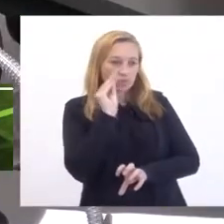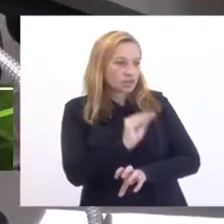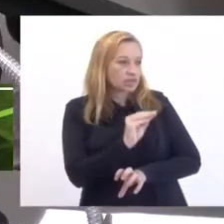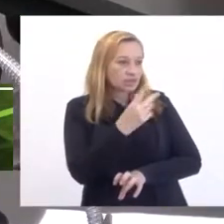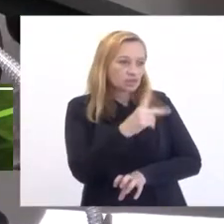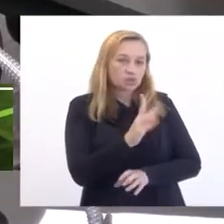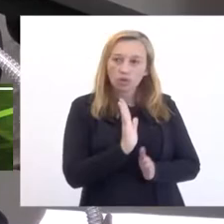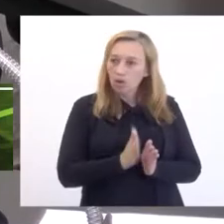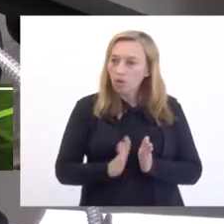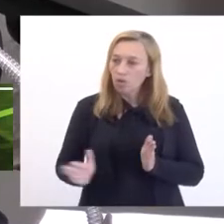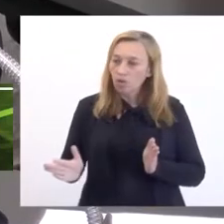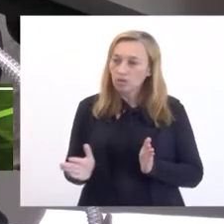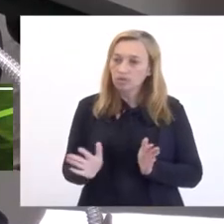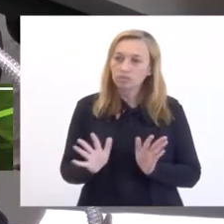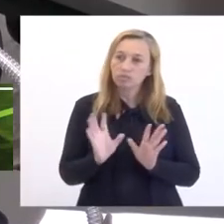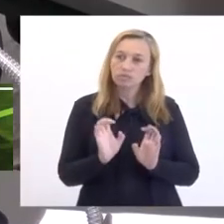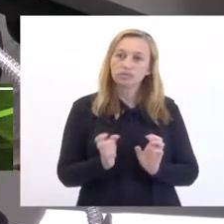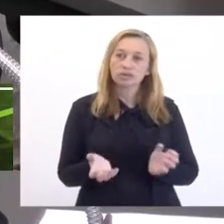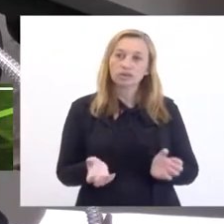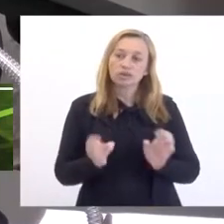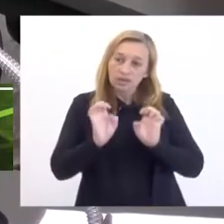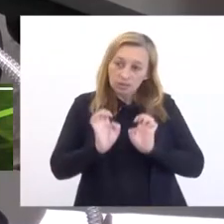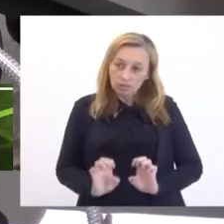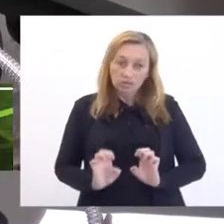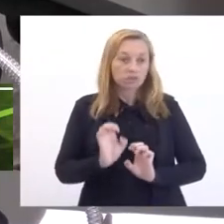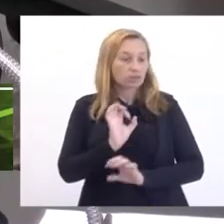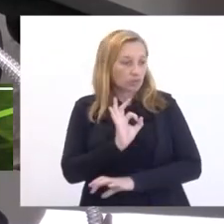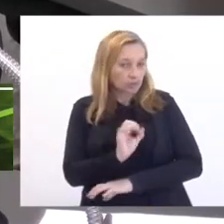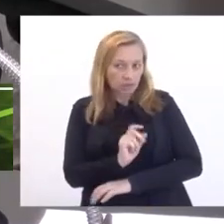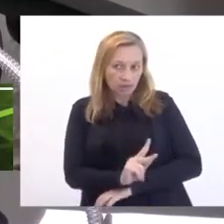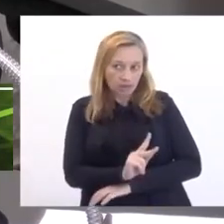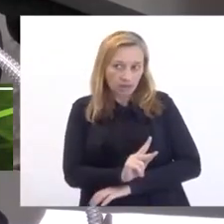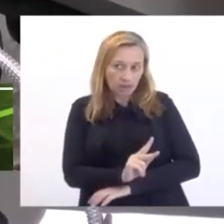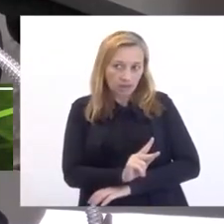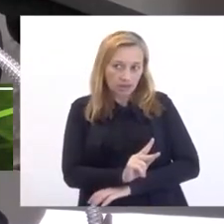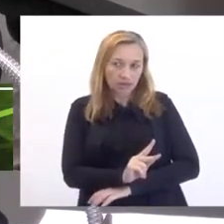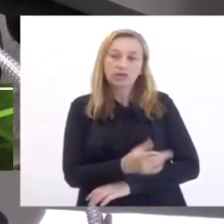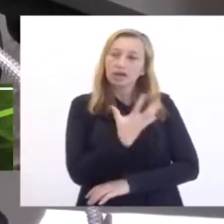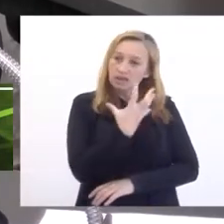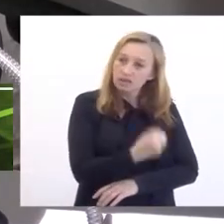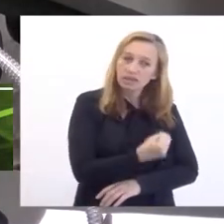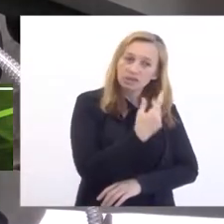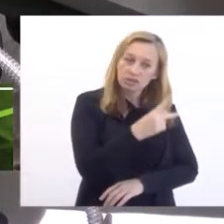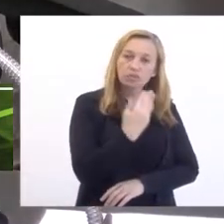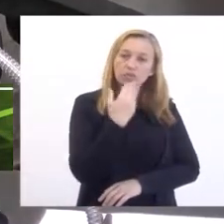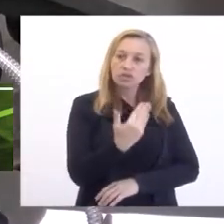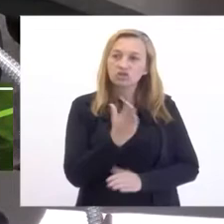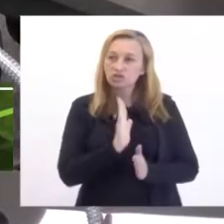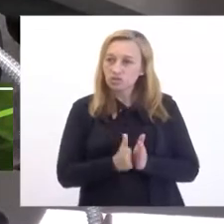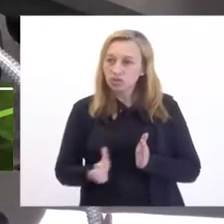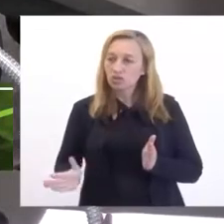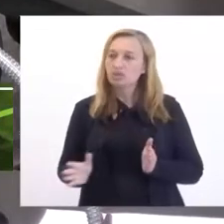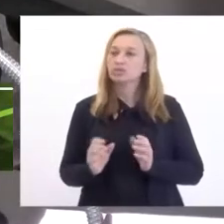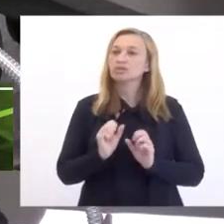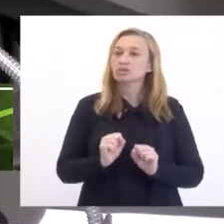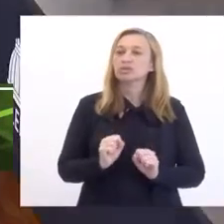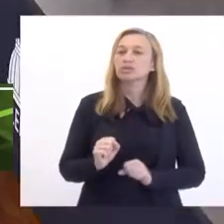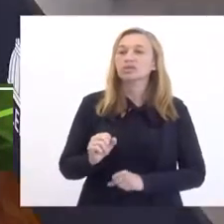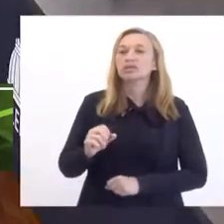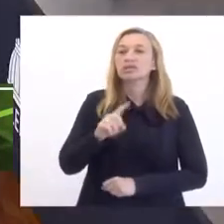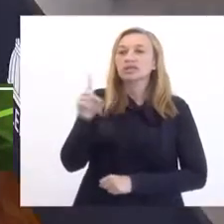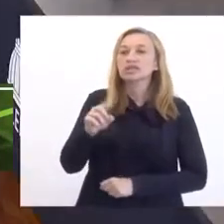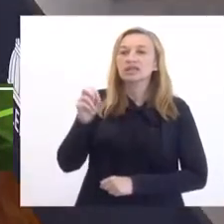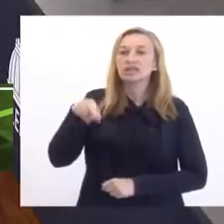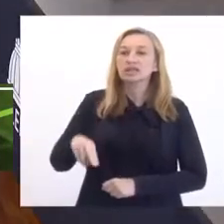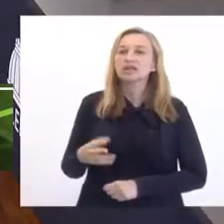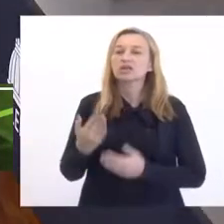excelência por delicadeza. Ok. Deixa para ligar o microfone, deputado Azeidão. Está acolhida a questão de ordem, Vossa Excelência, pode sustentar, deputado Azeidão. Eu tenho uma questão de ordem em relação a